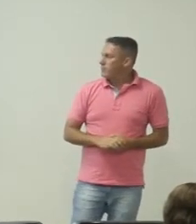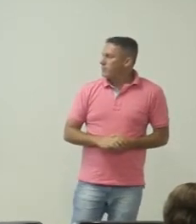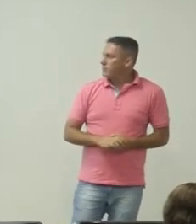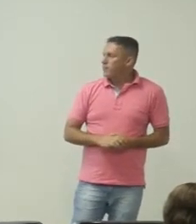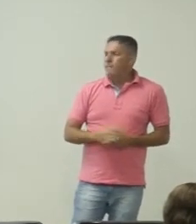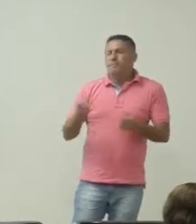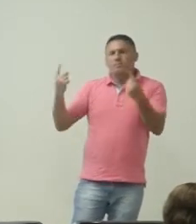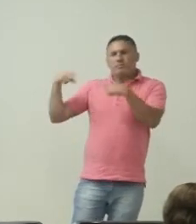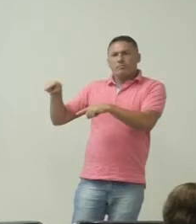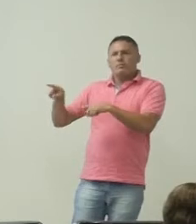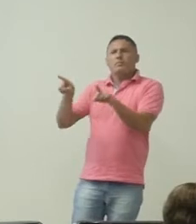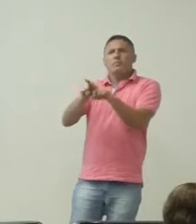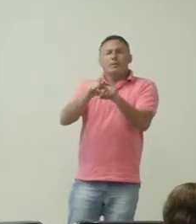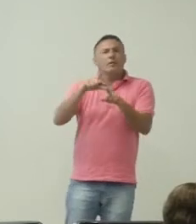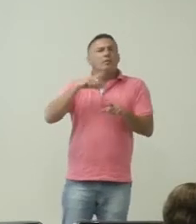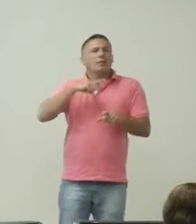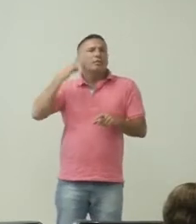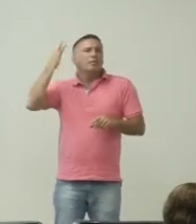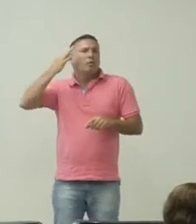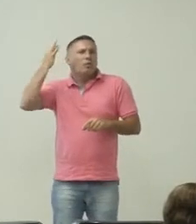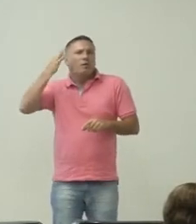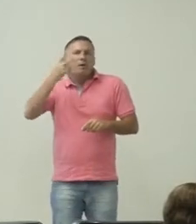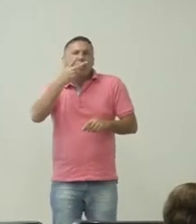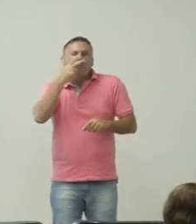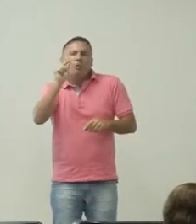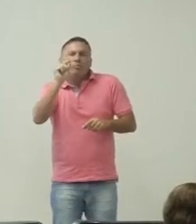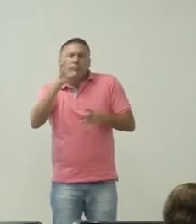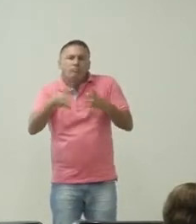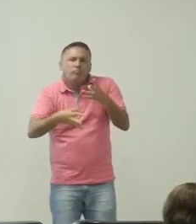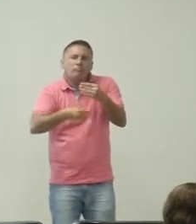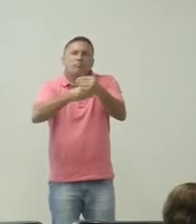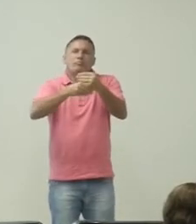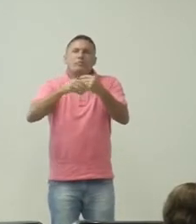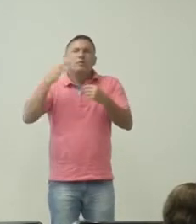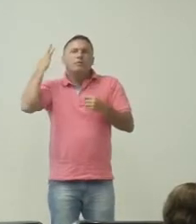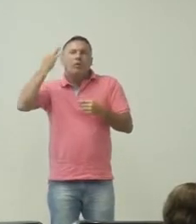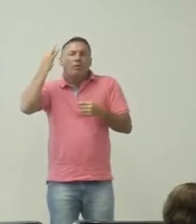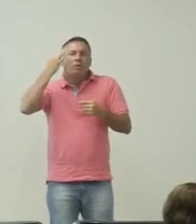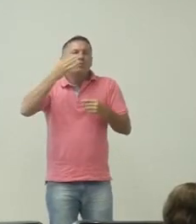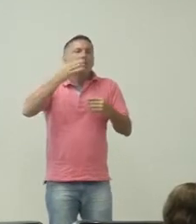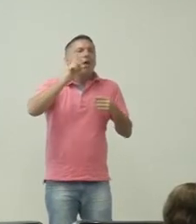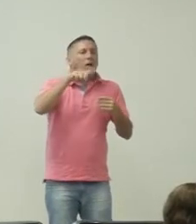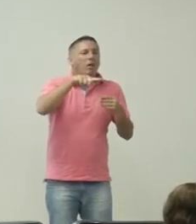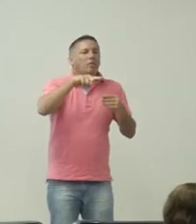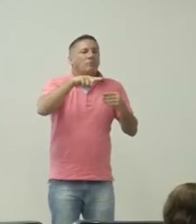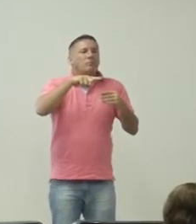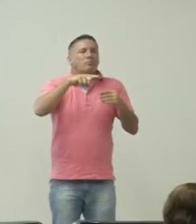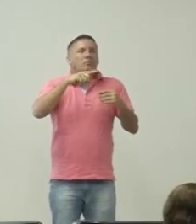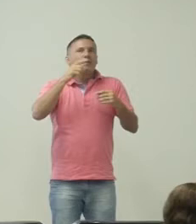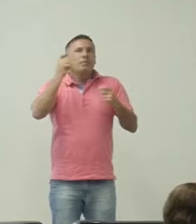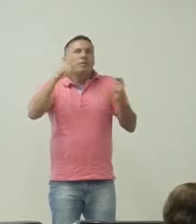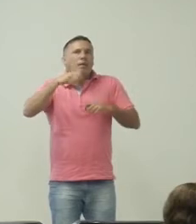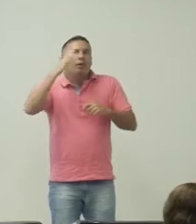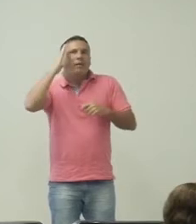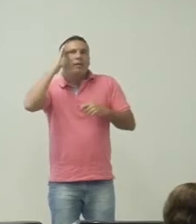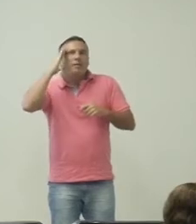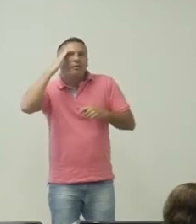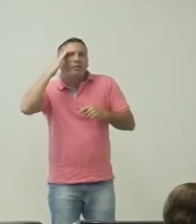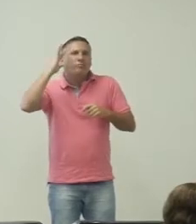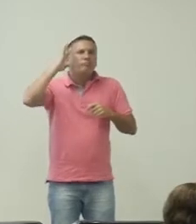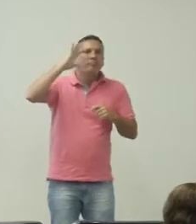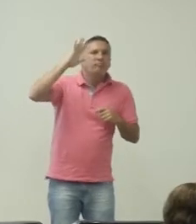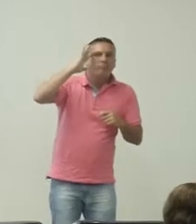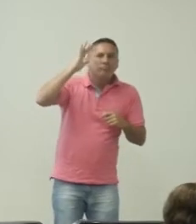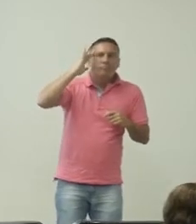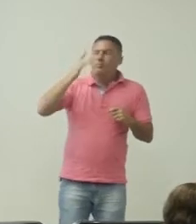E aí eu vou trazer um outro referencial teórico, eu vou pincelar alguns autores aqui para a gente poder ter instrumentos de análise, tá? Que é o